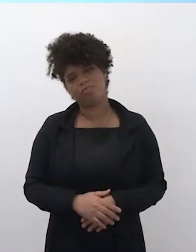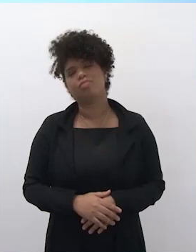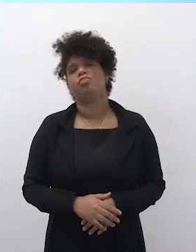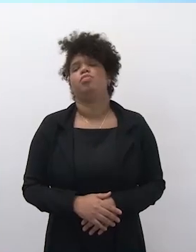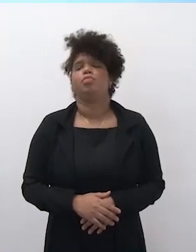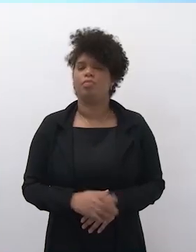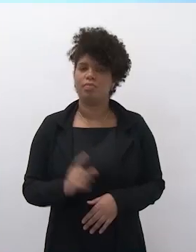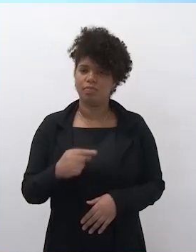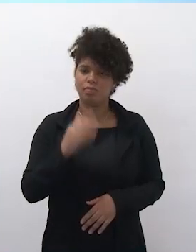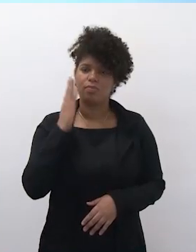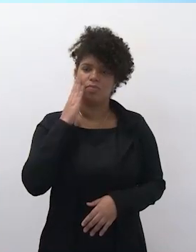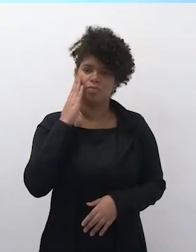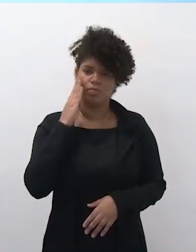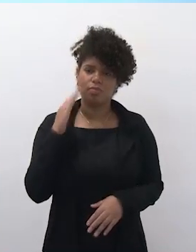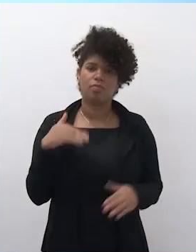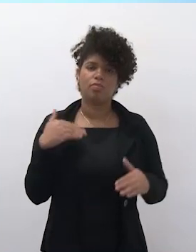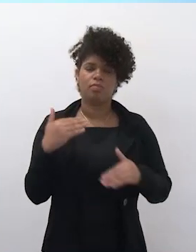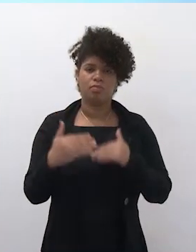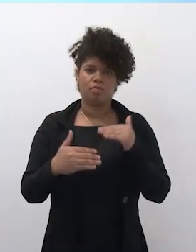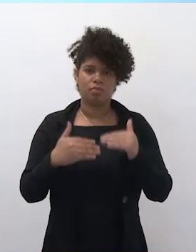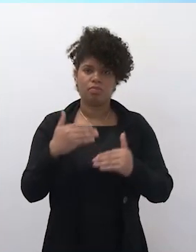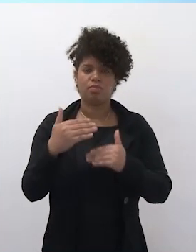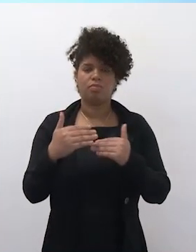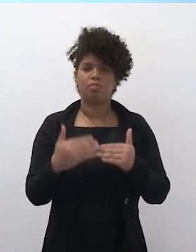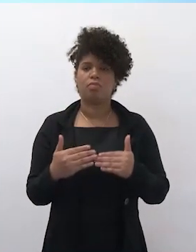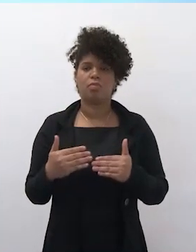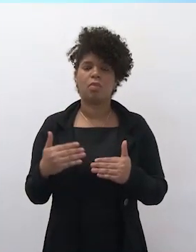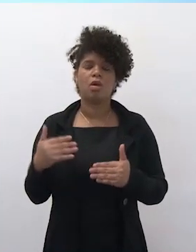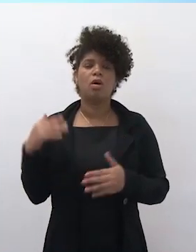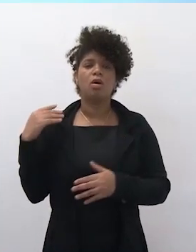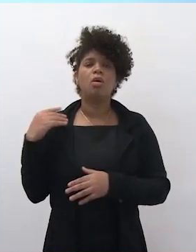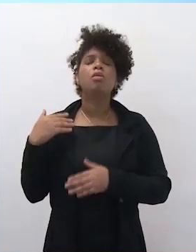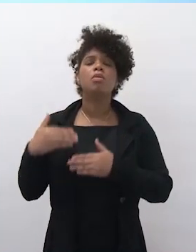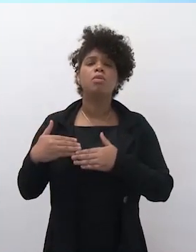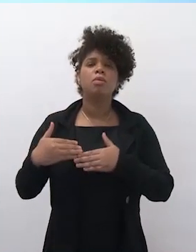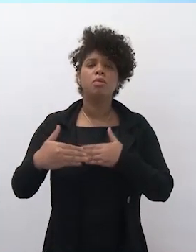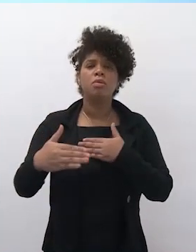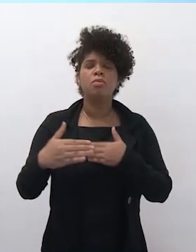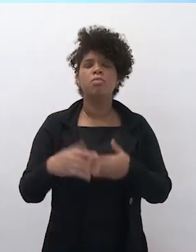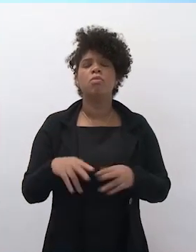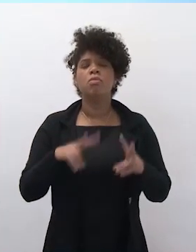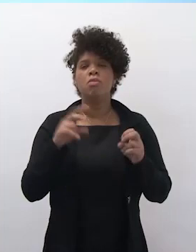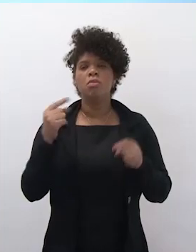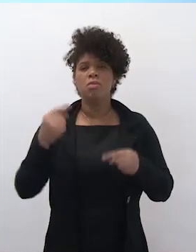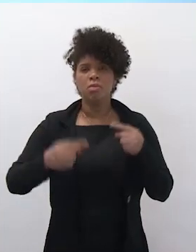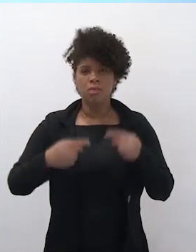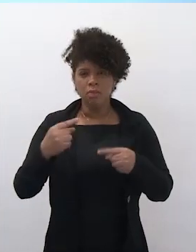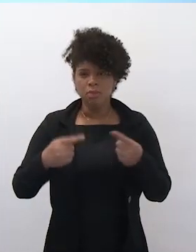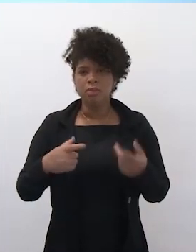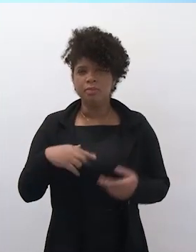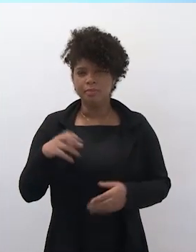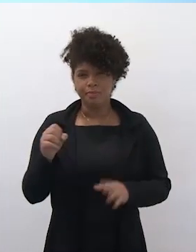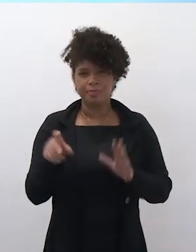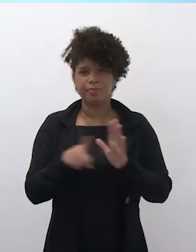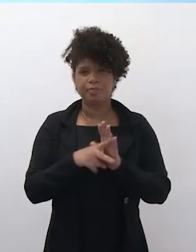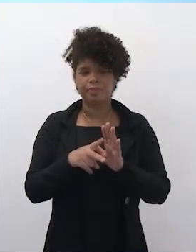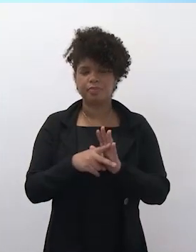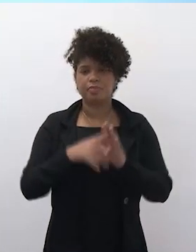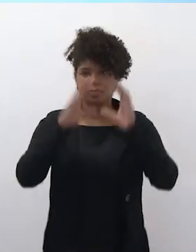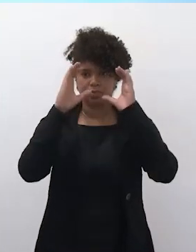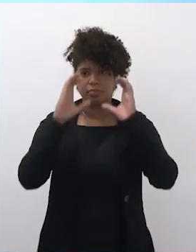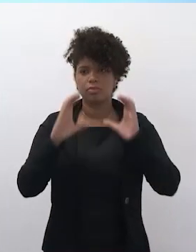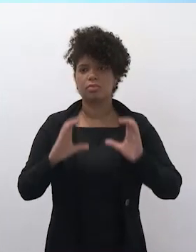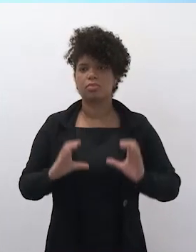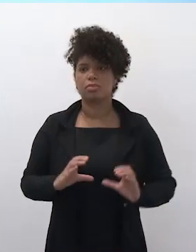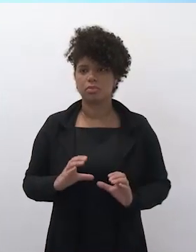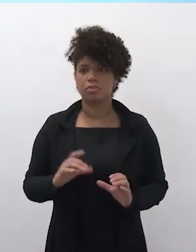vez mais a gente vê, ao longo dos anos, que a própria palavra política, não só a palavra cidadania, mas a própria palavra política também